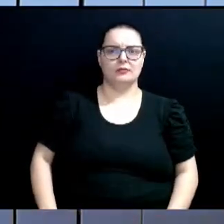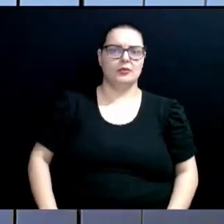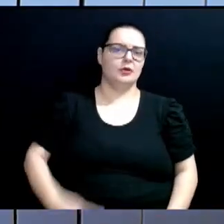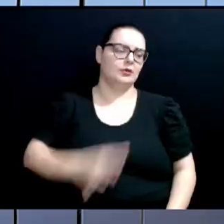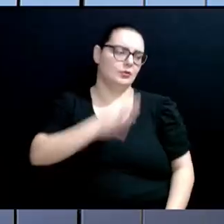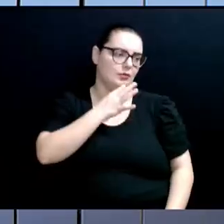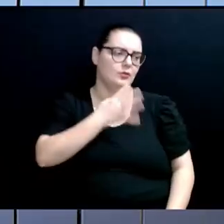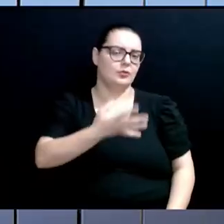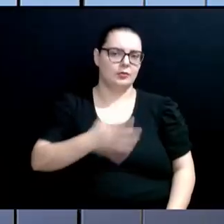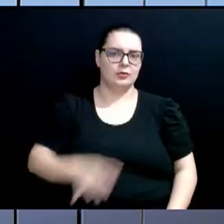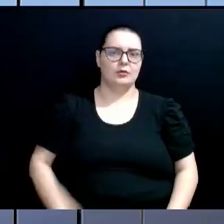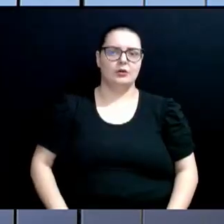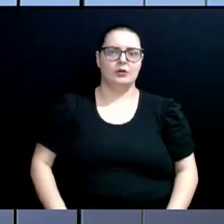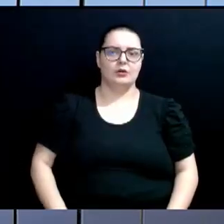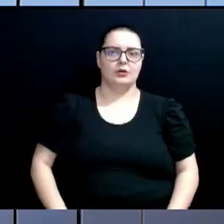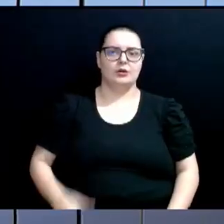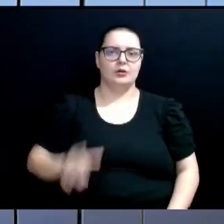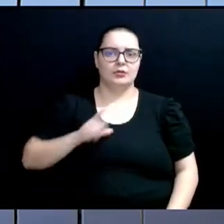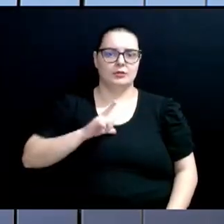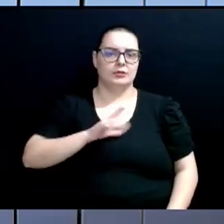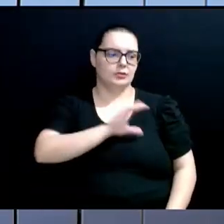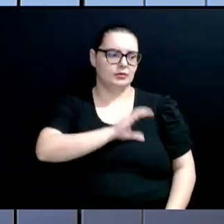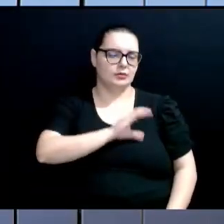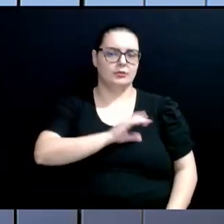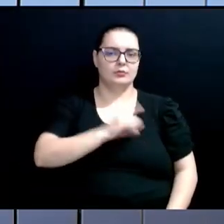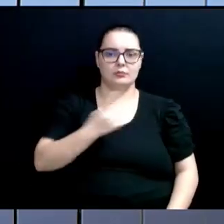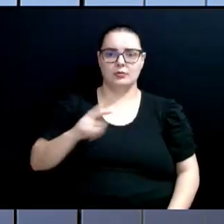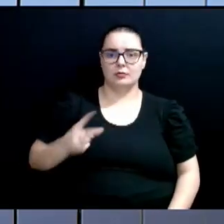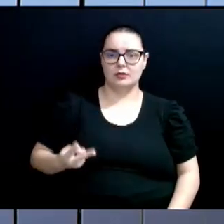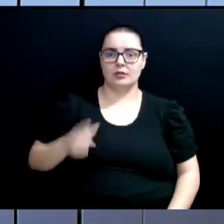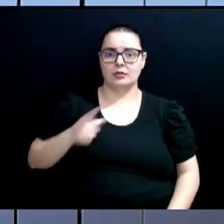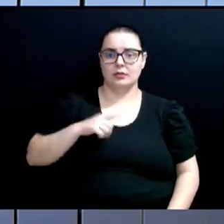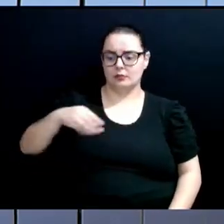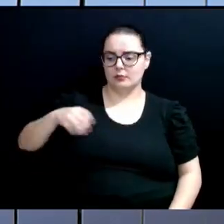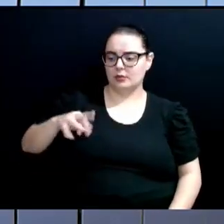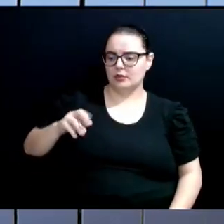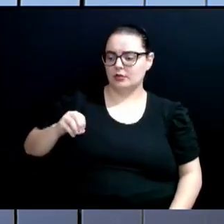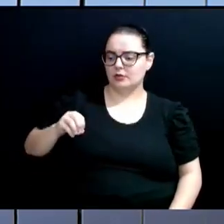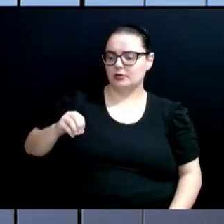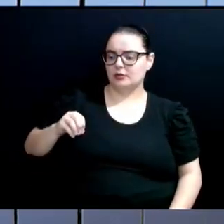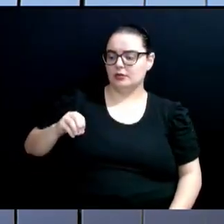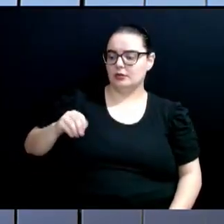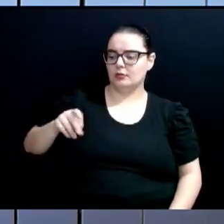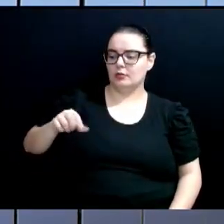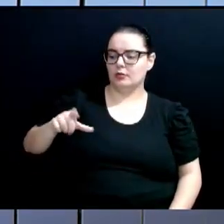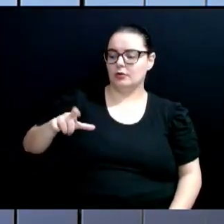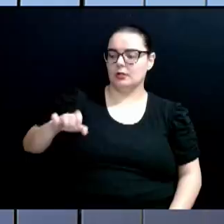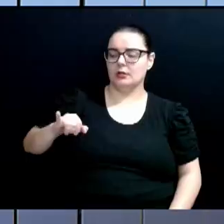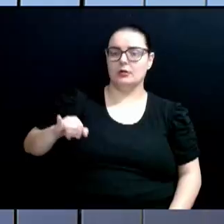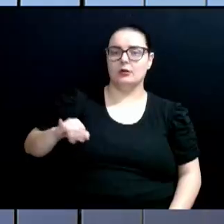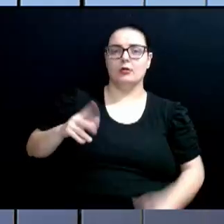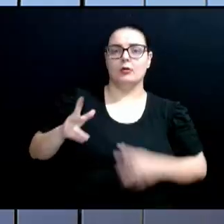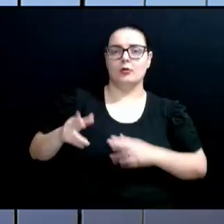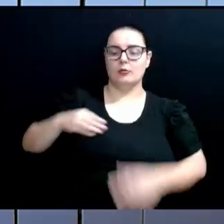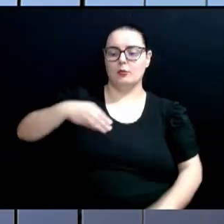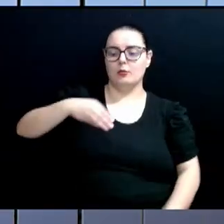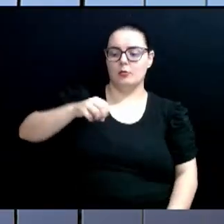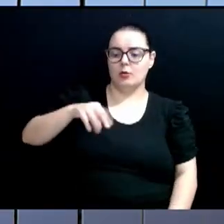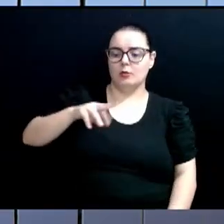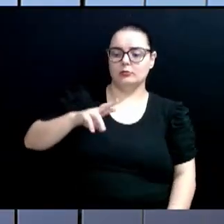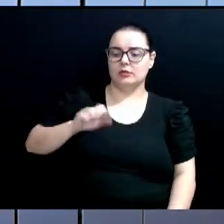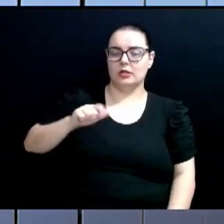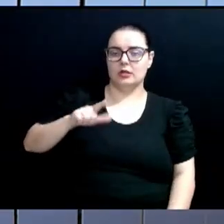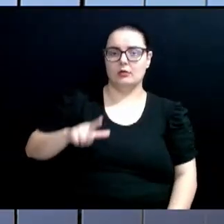no Canadá uma vez. No Canadá você tem uma metrópole como Montreal, por exemplo. Lá você elege o prefeito e